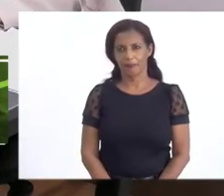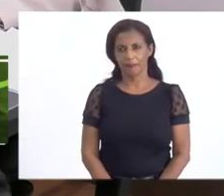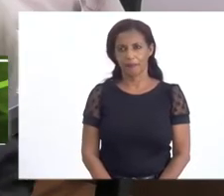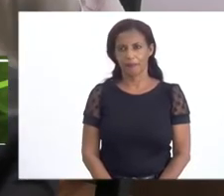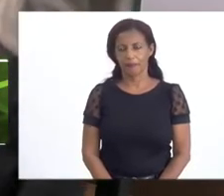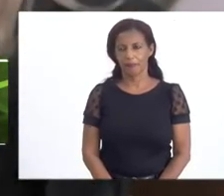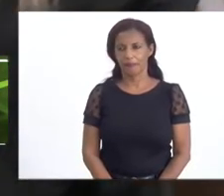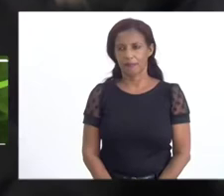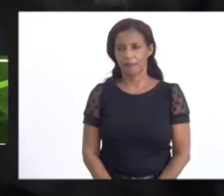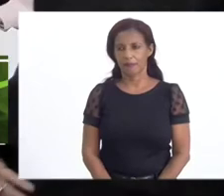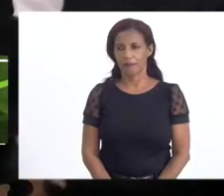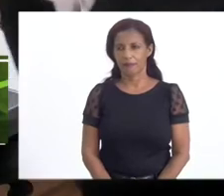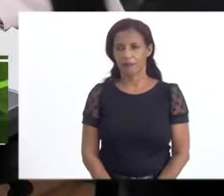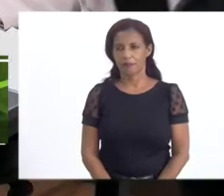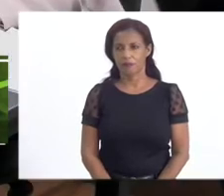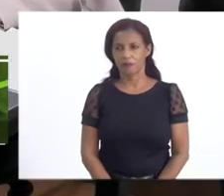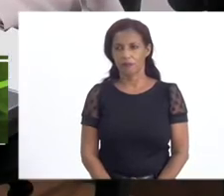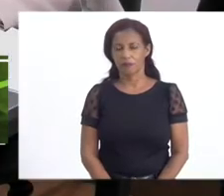imagem. É, tá.